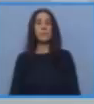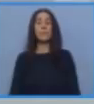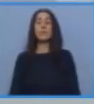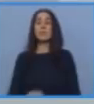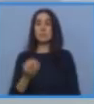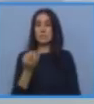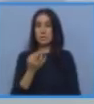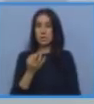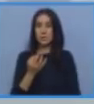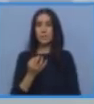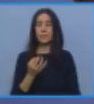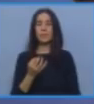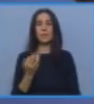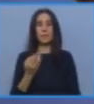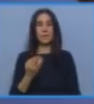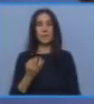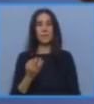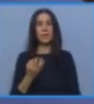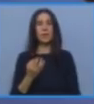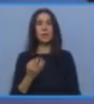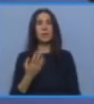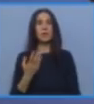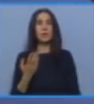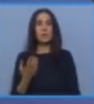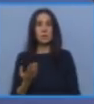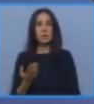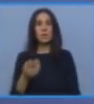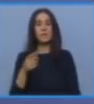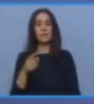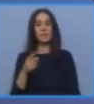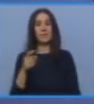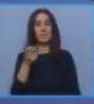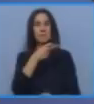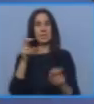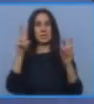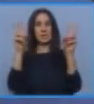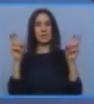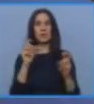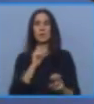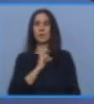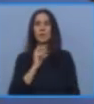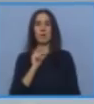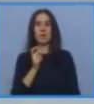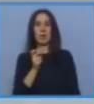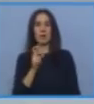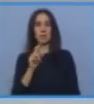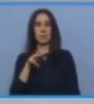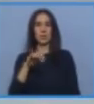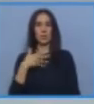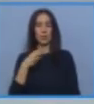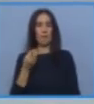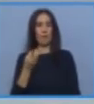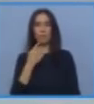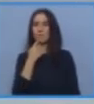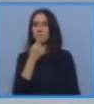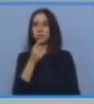Na continuidade daquela citação que o Padre Armindo fez